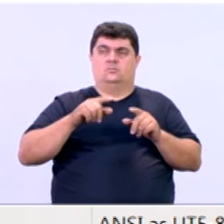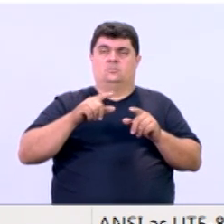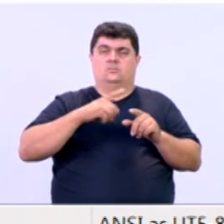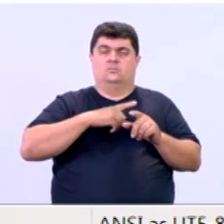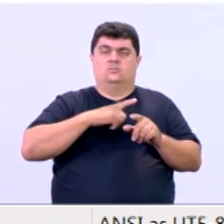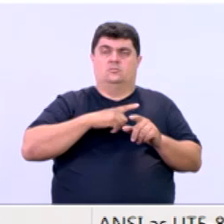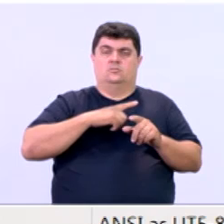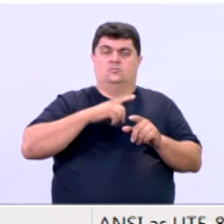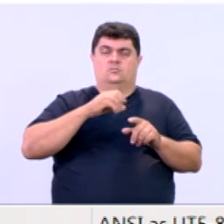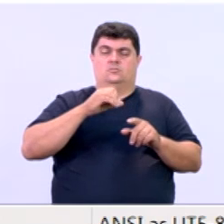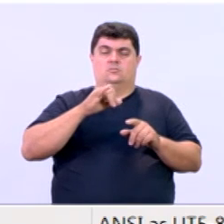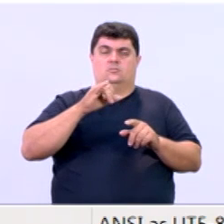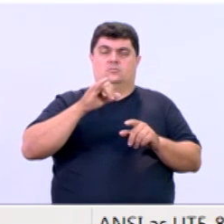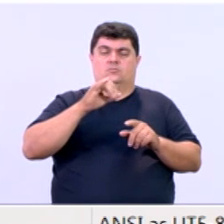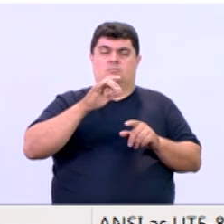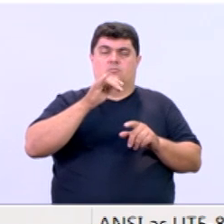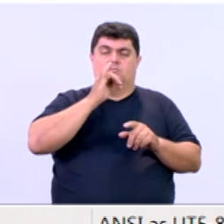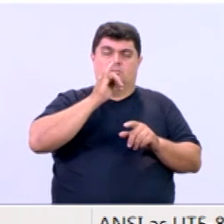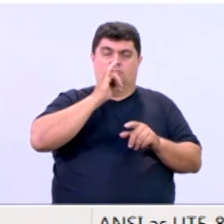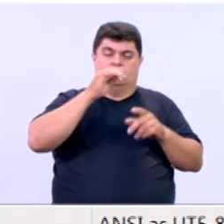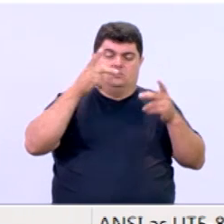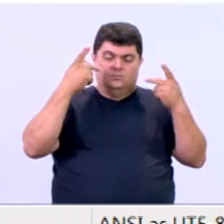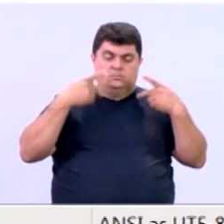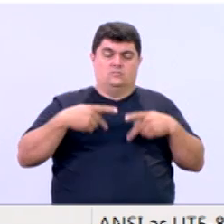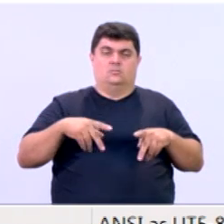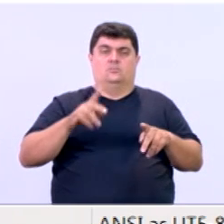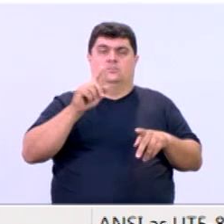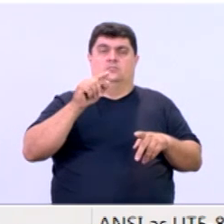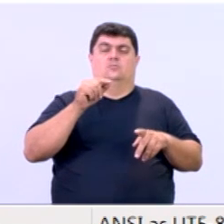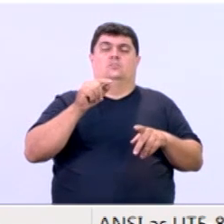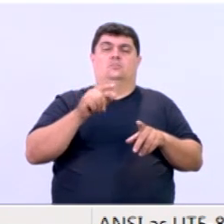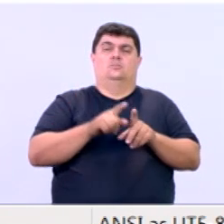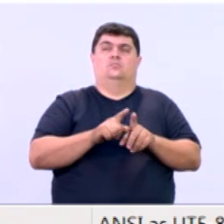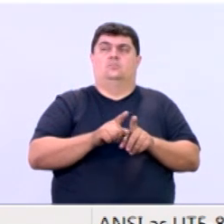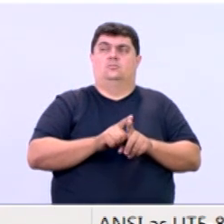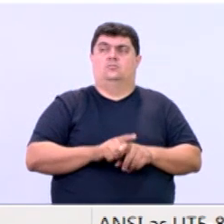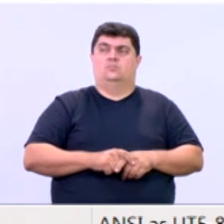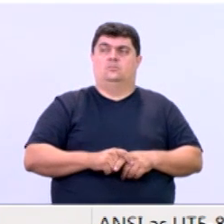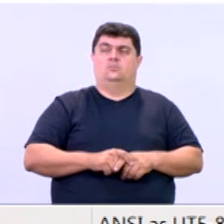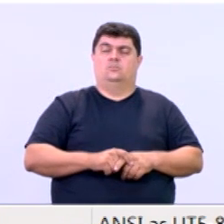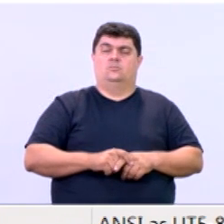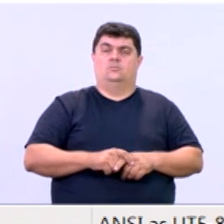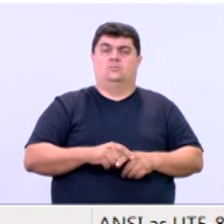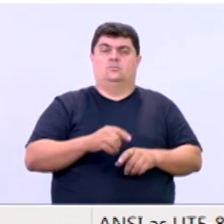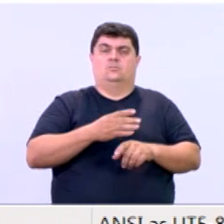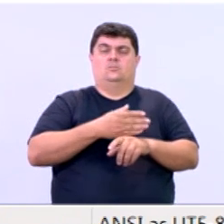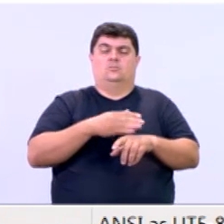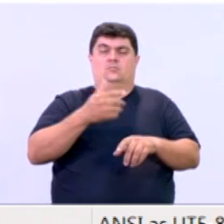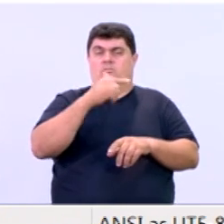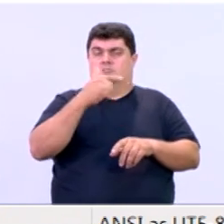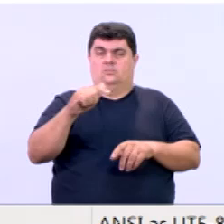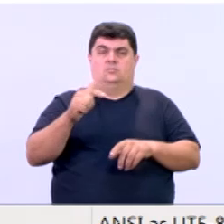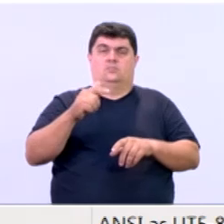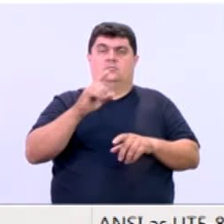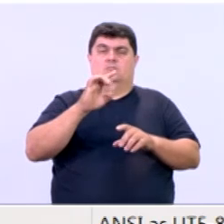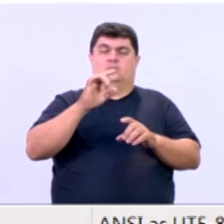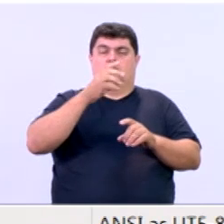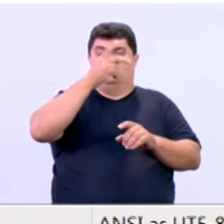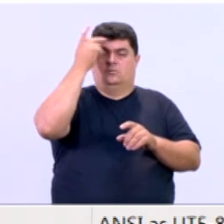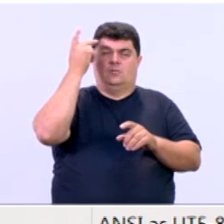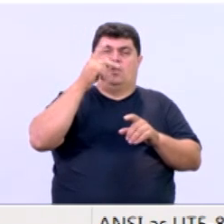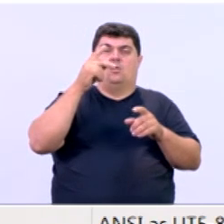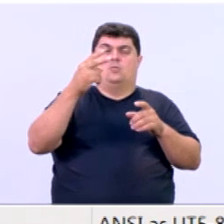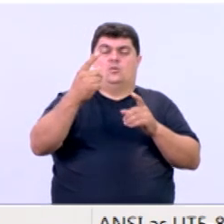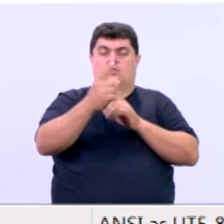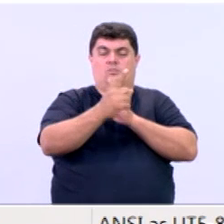aqui. Isso é uma anotação para cor, tá? Nenhum bicho de 7 cabeças, é só para dar as várias opções